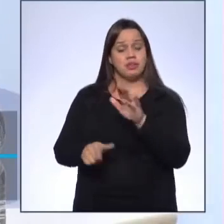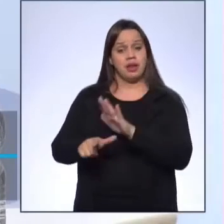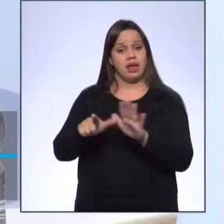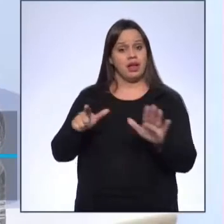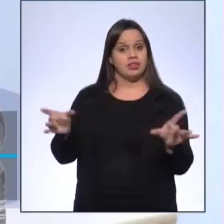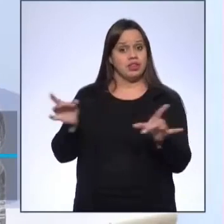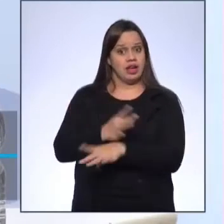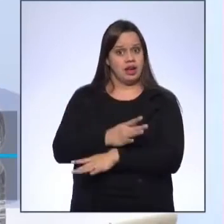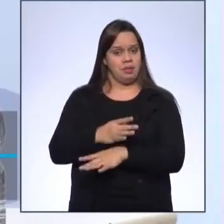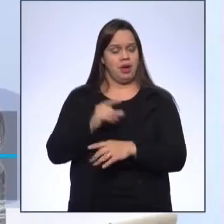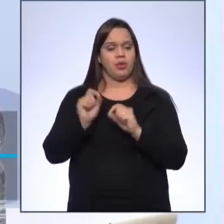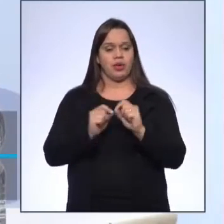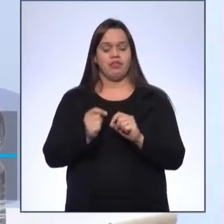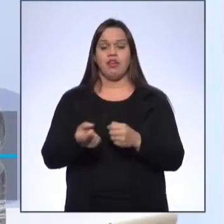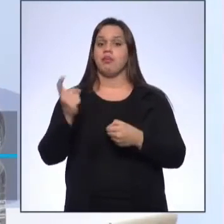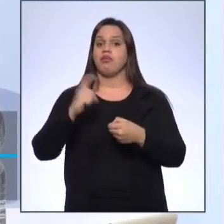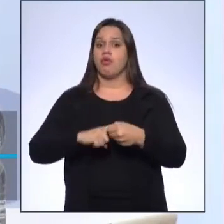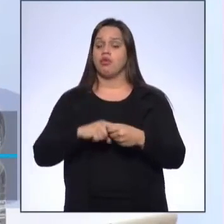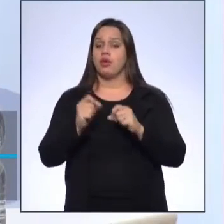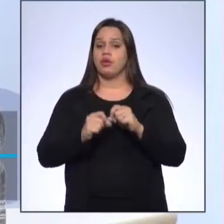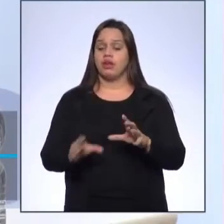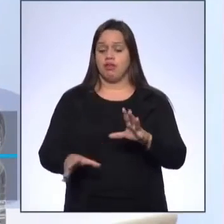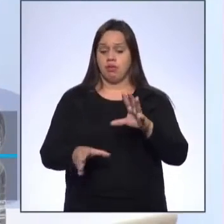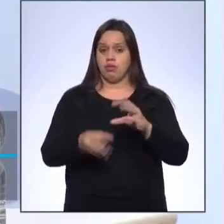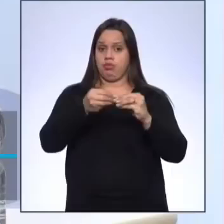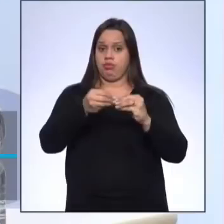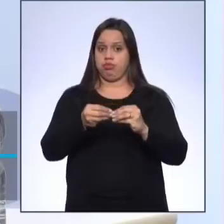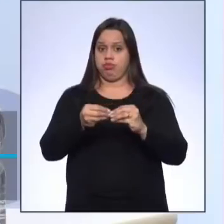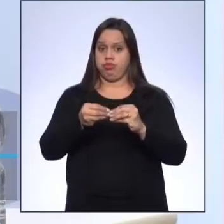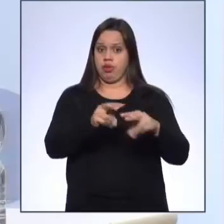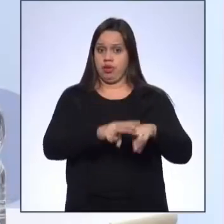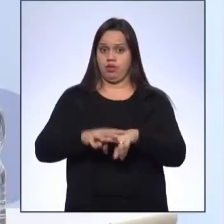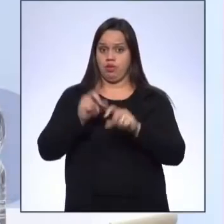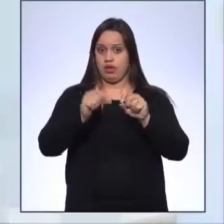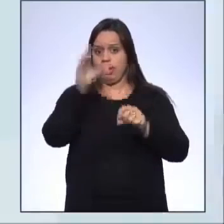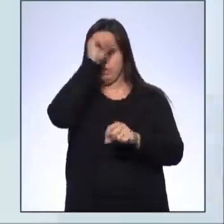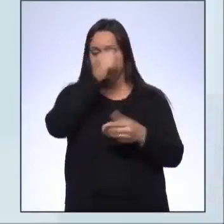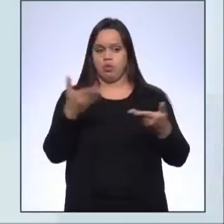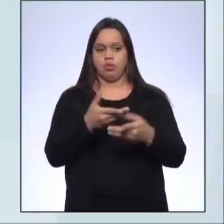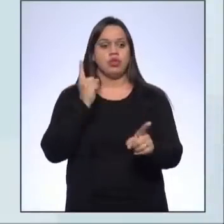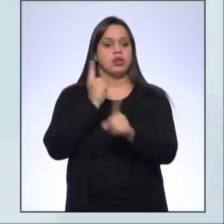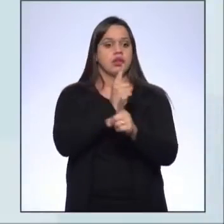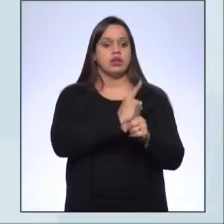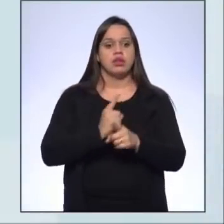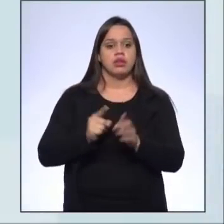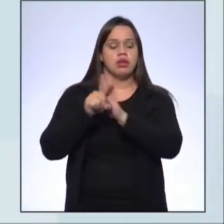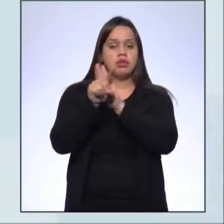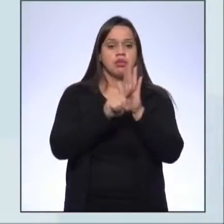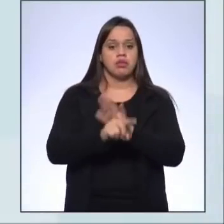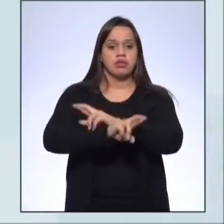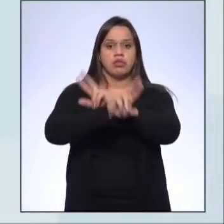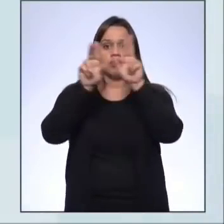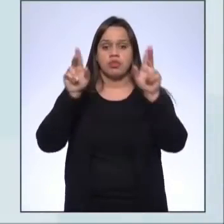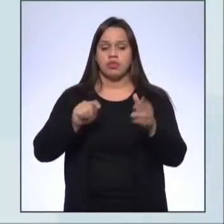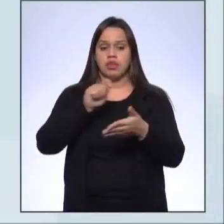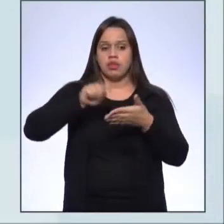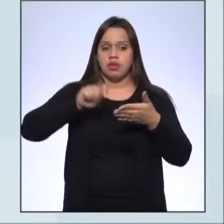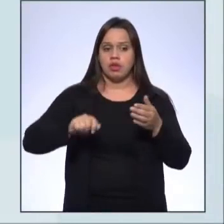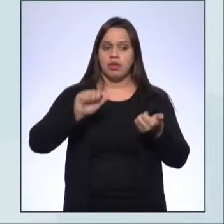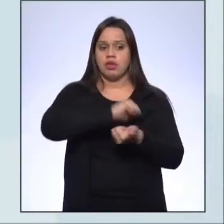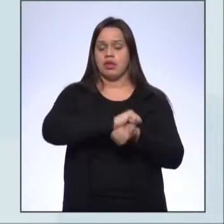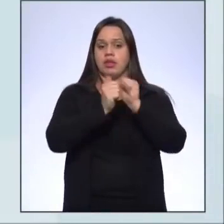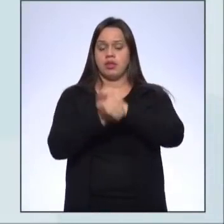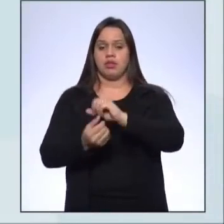gente terminar, a gente vai retomar o que a gente aprendeu hoje, tá? Então, nós identificamos e analisamos diferentes composições e improvisos nas